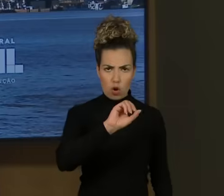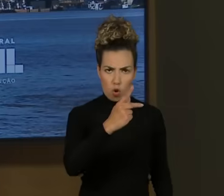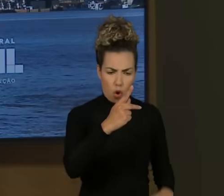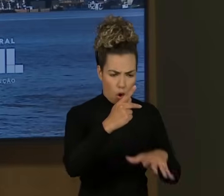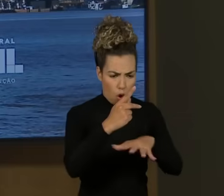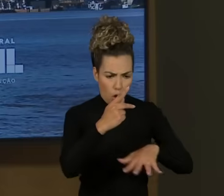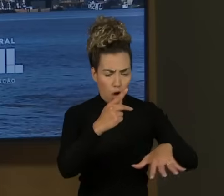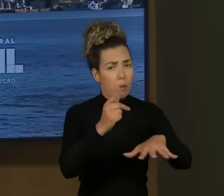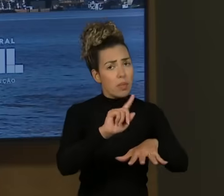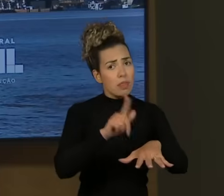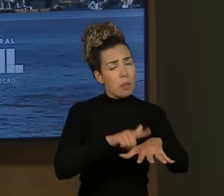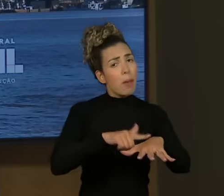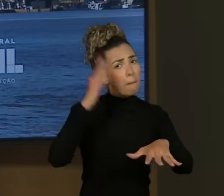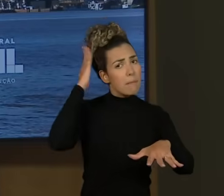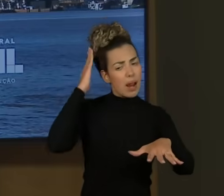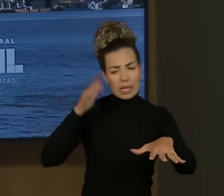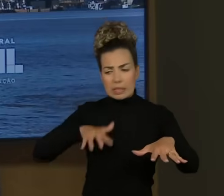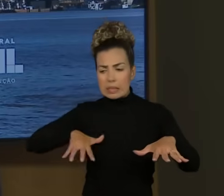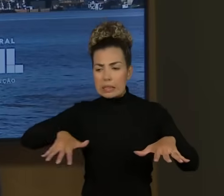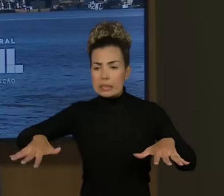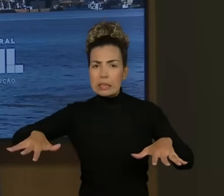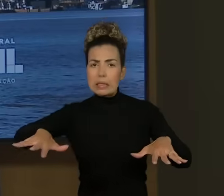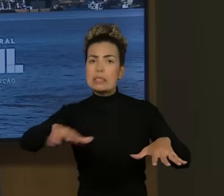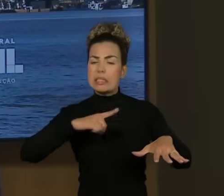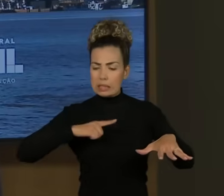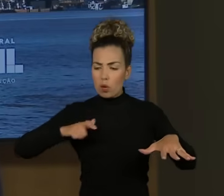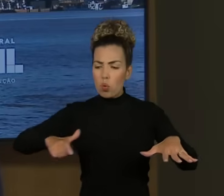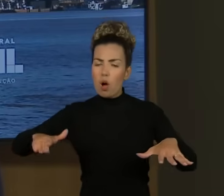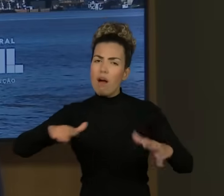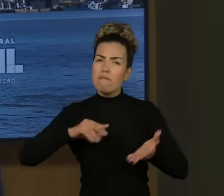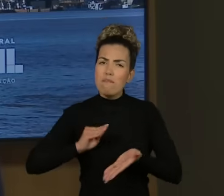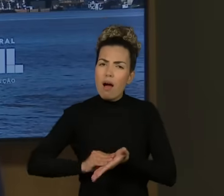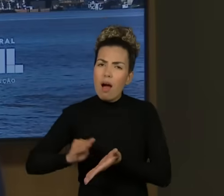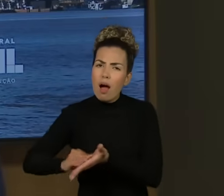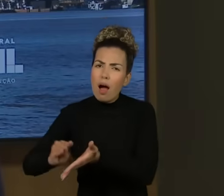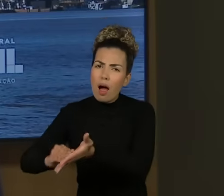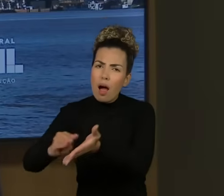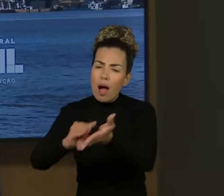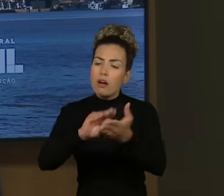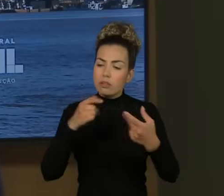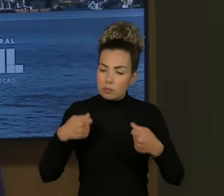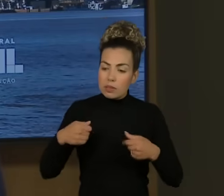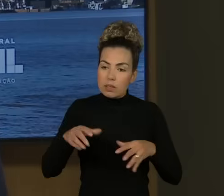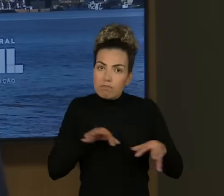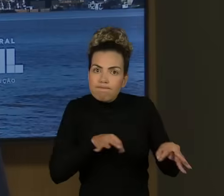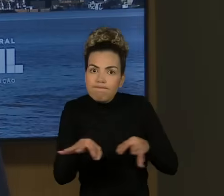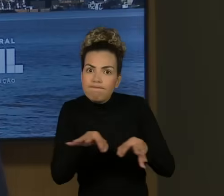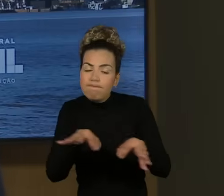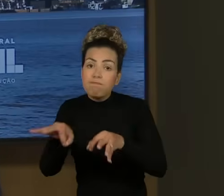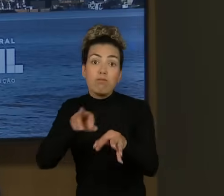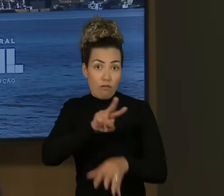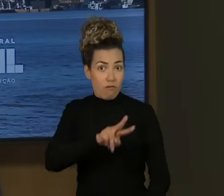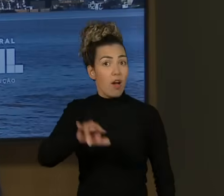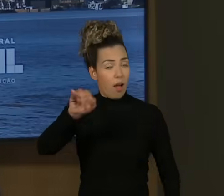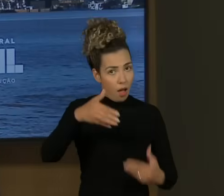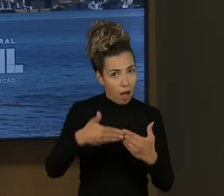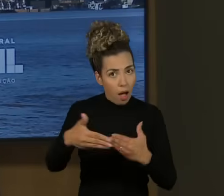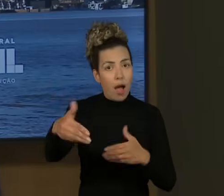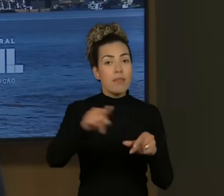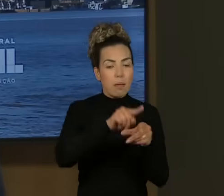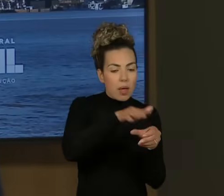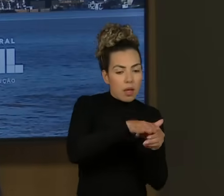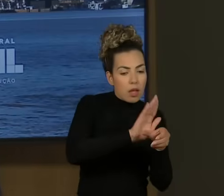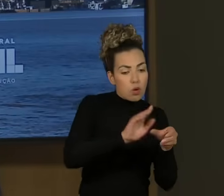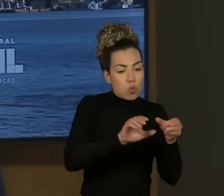mais vulneráveis. Nós temos ali vários canais que estão passando por macrodrenagem, a parte de saneamento, nós temos